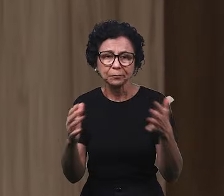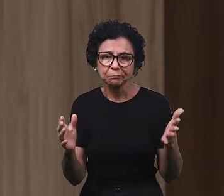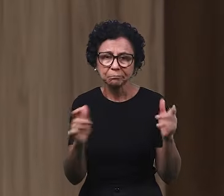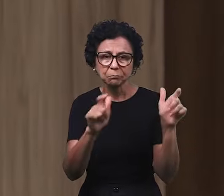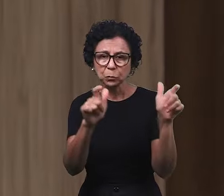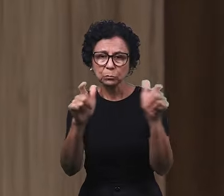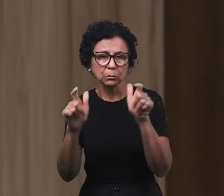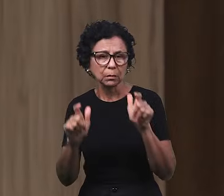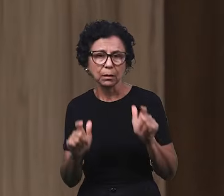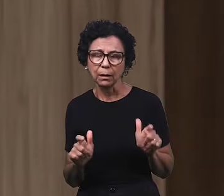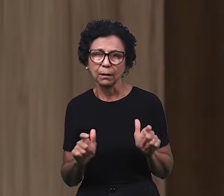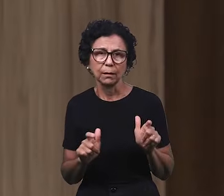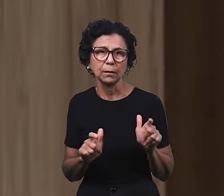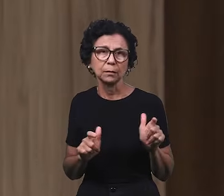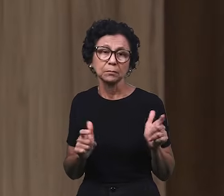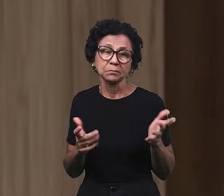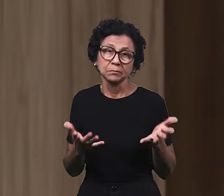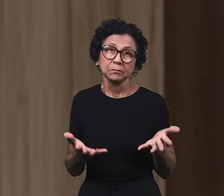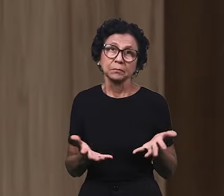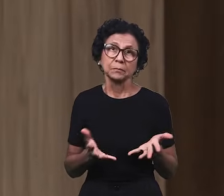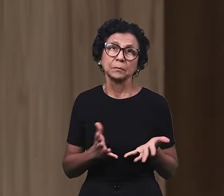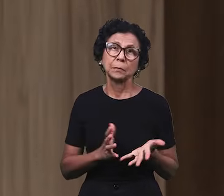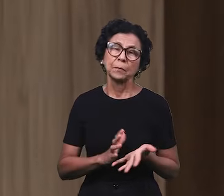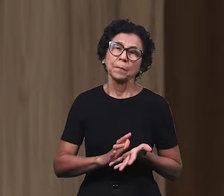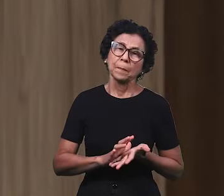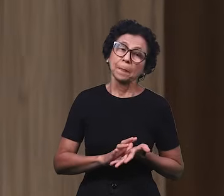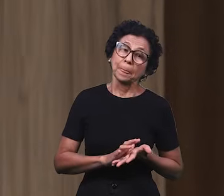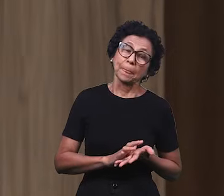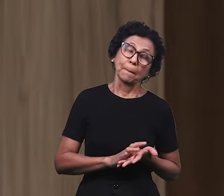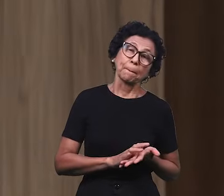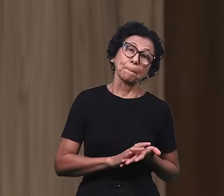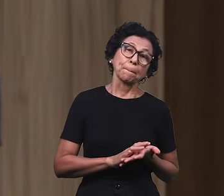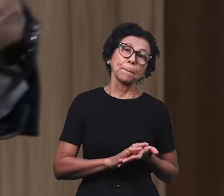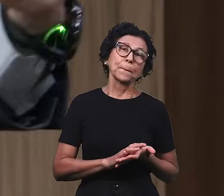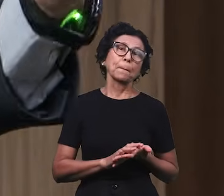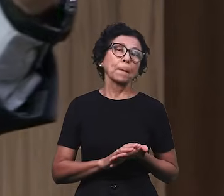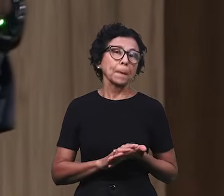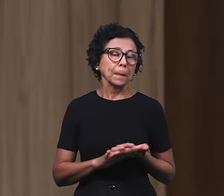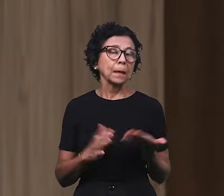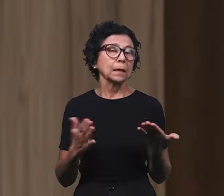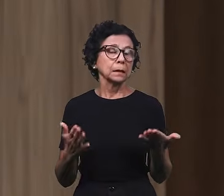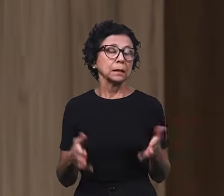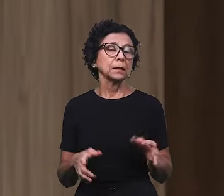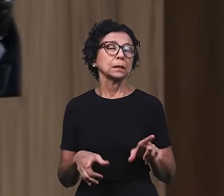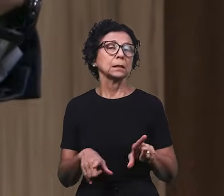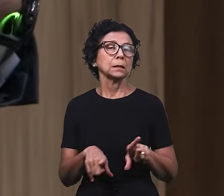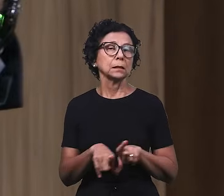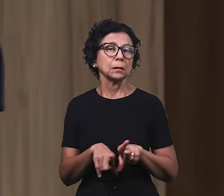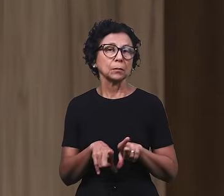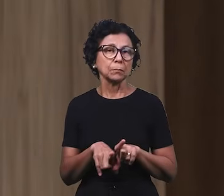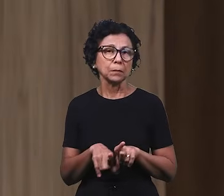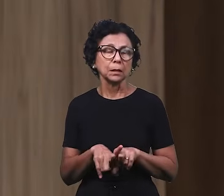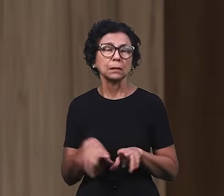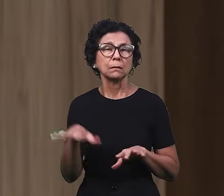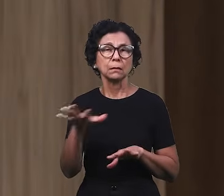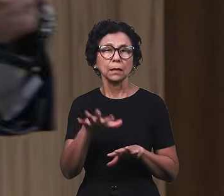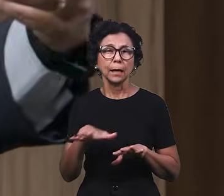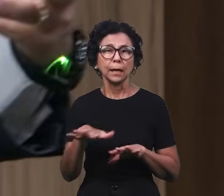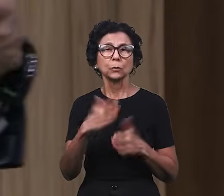bem verdade que isso ganhou um espaço muito grande